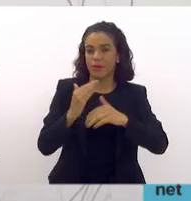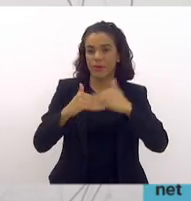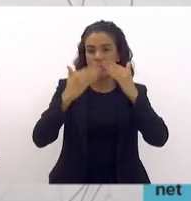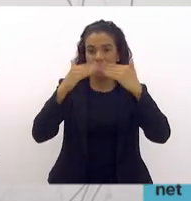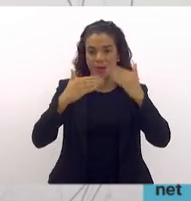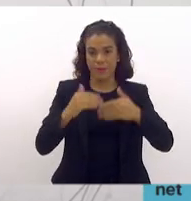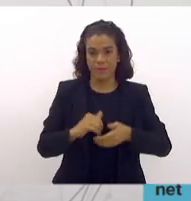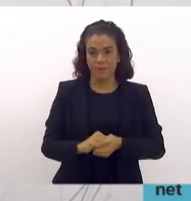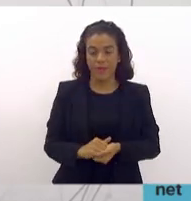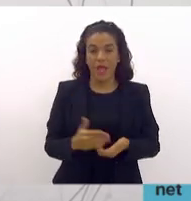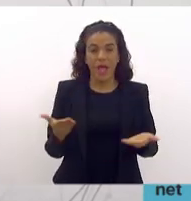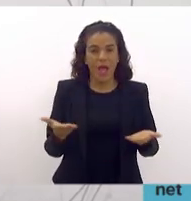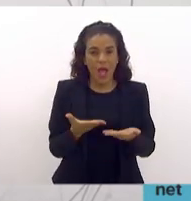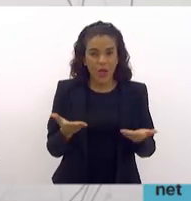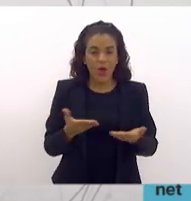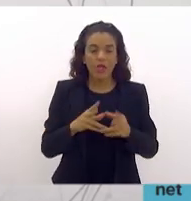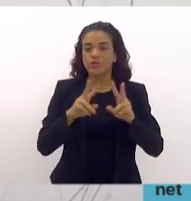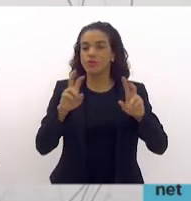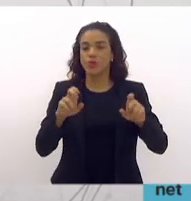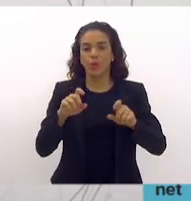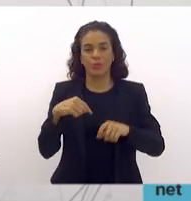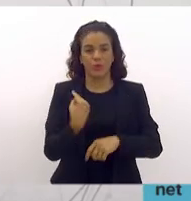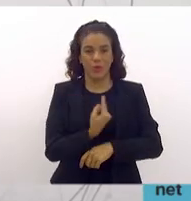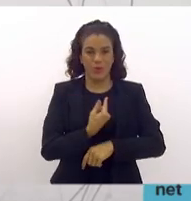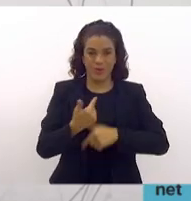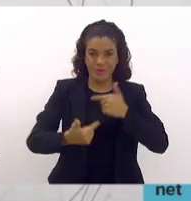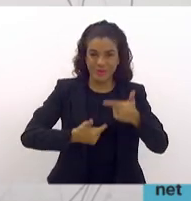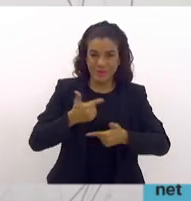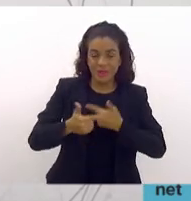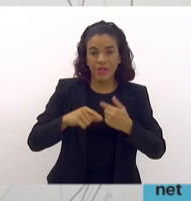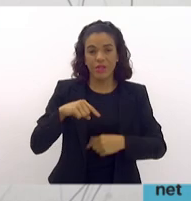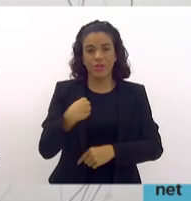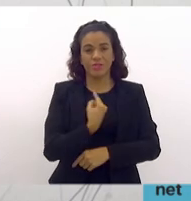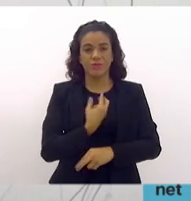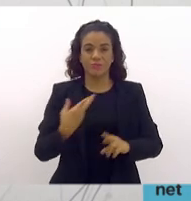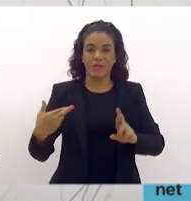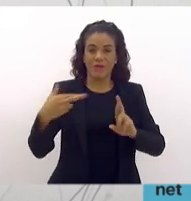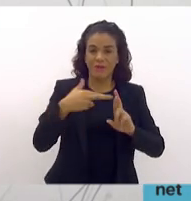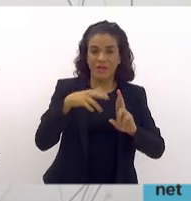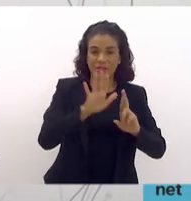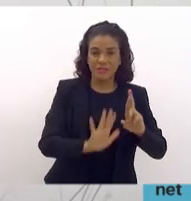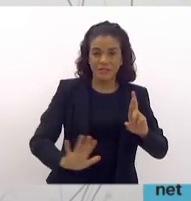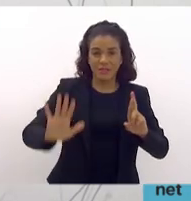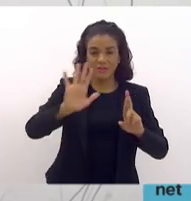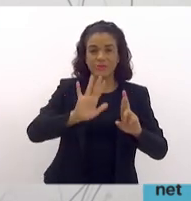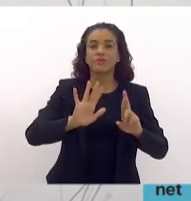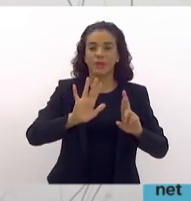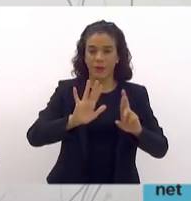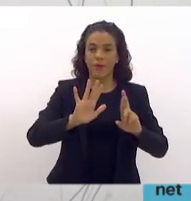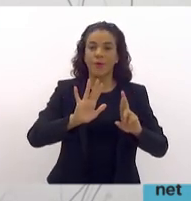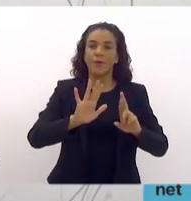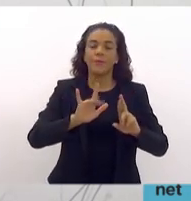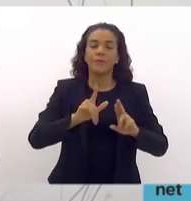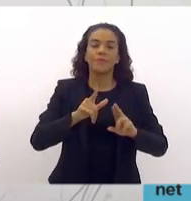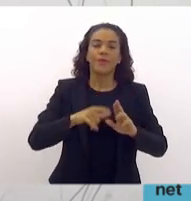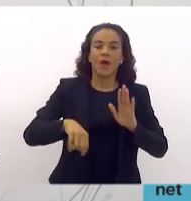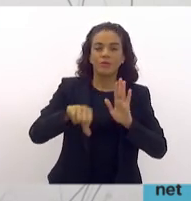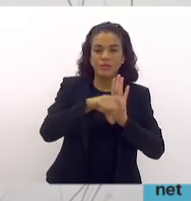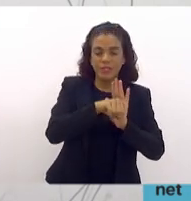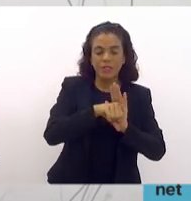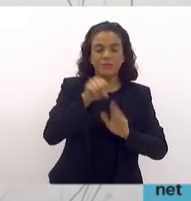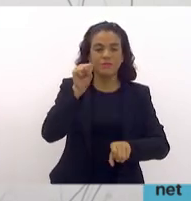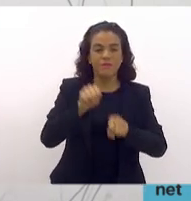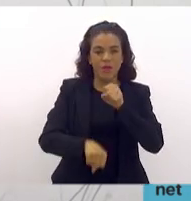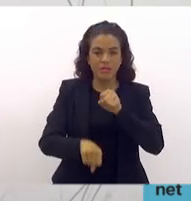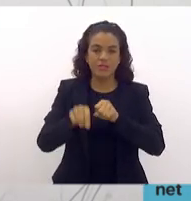Então, voltando para o nosso trabalho, nós somos uma referência nacional no enfrentamento aos crimes e às violações de direitos humanos